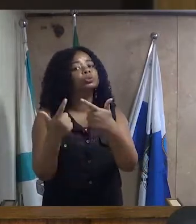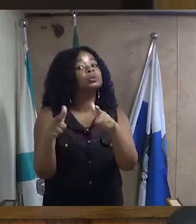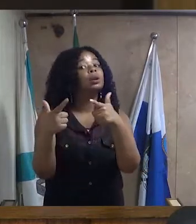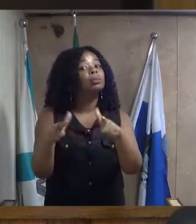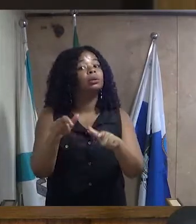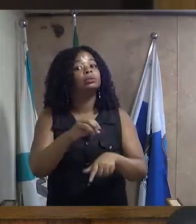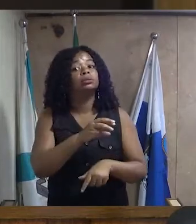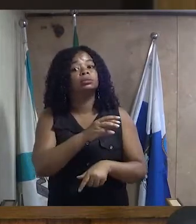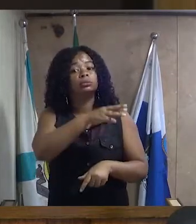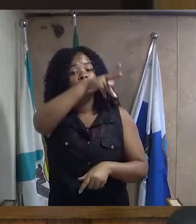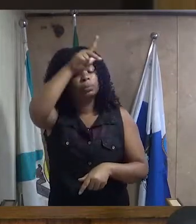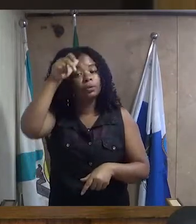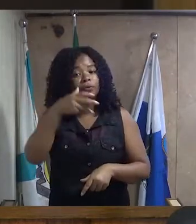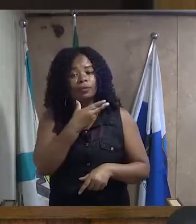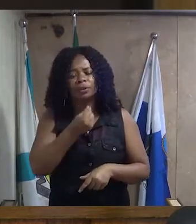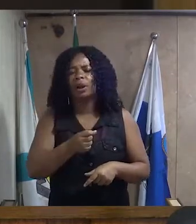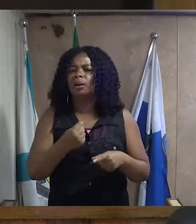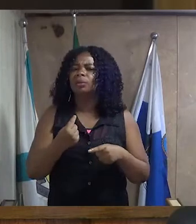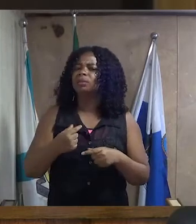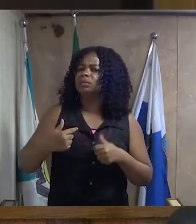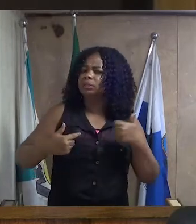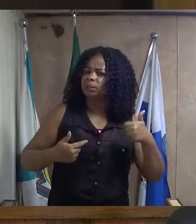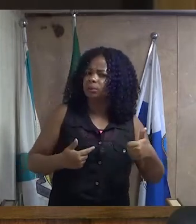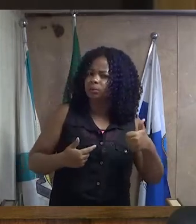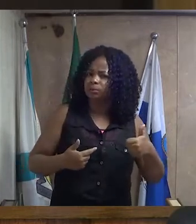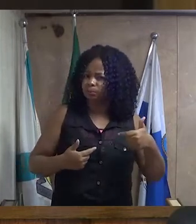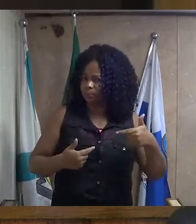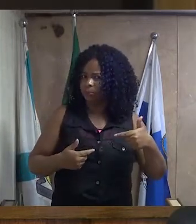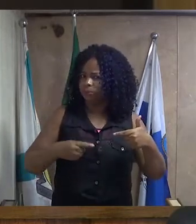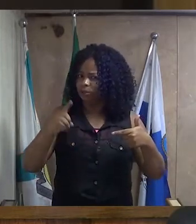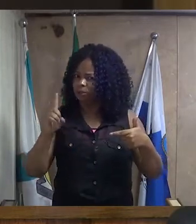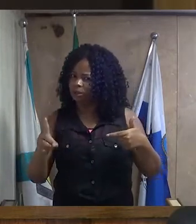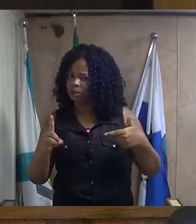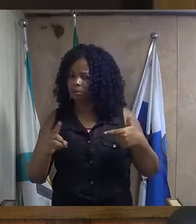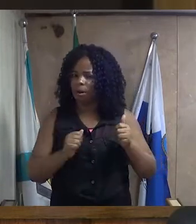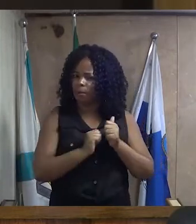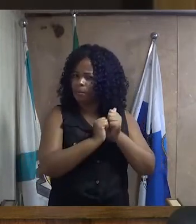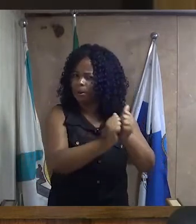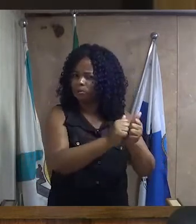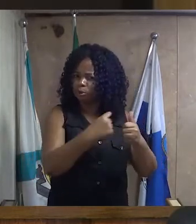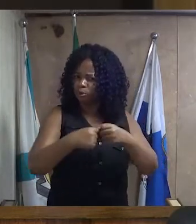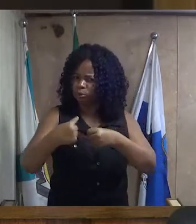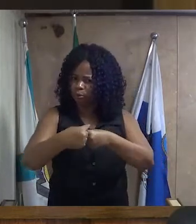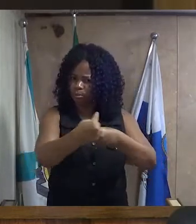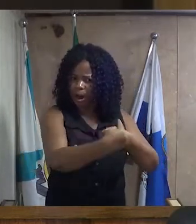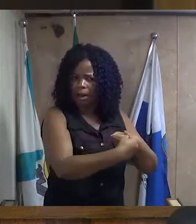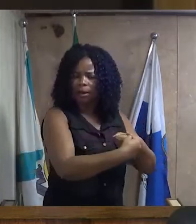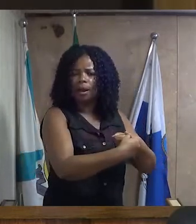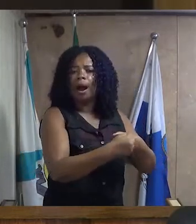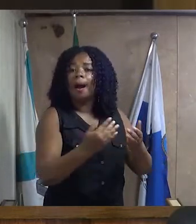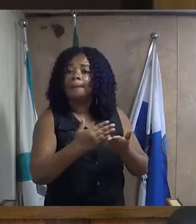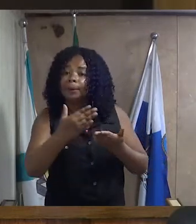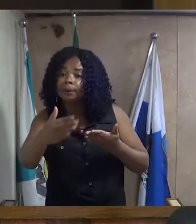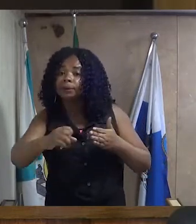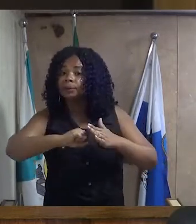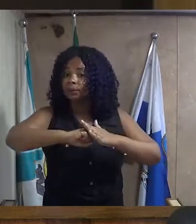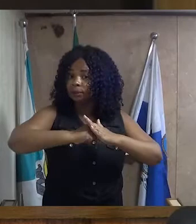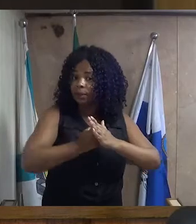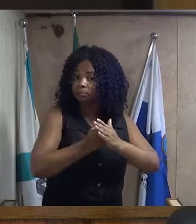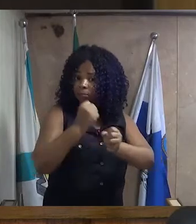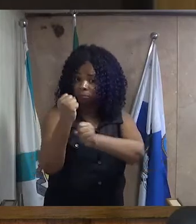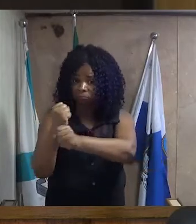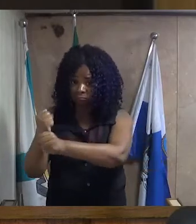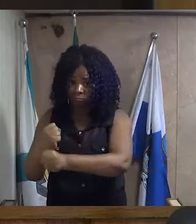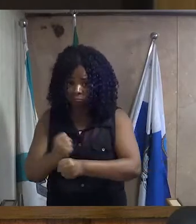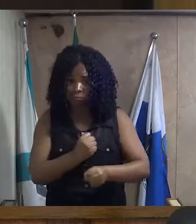que o segundo distrito compõe todos os bairros que compõem o segundo distrito, a partir desse encerramento dessas obras. Eu estive